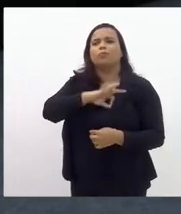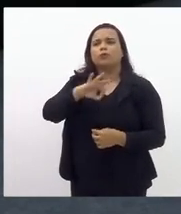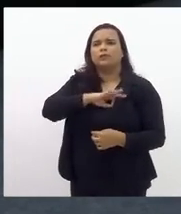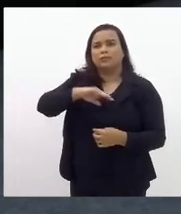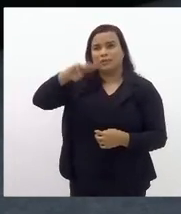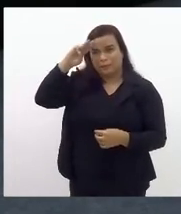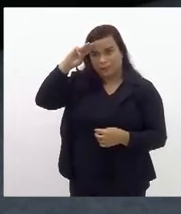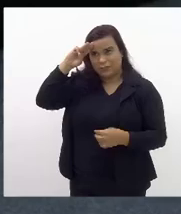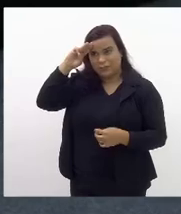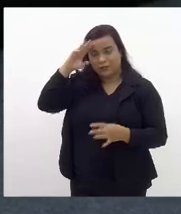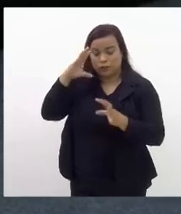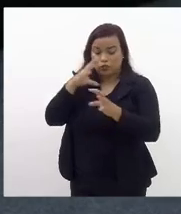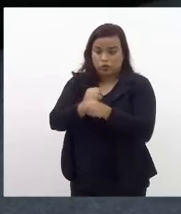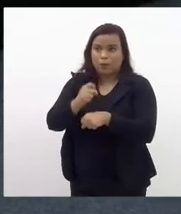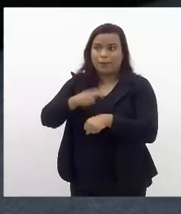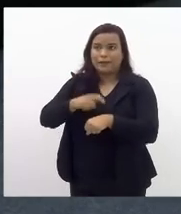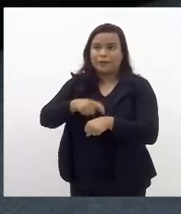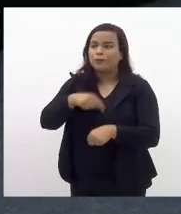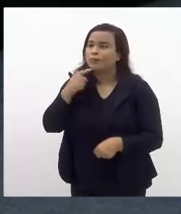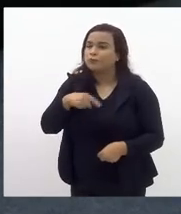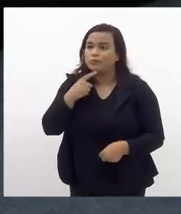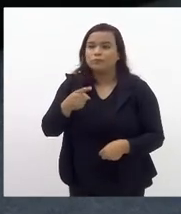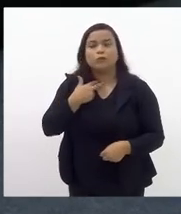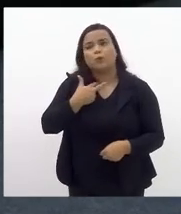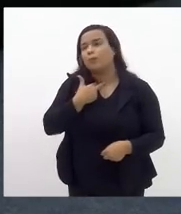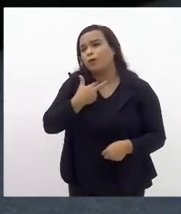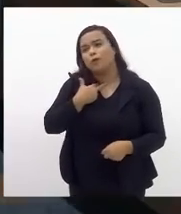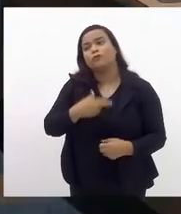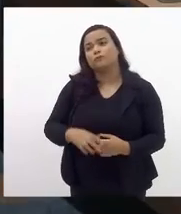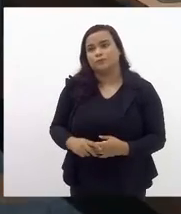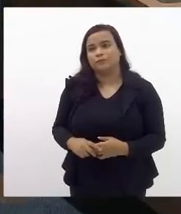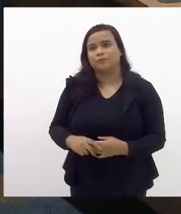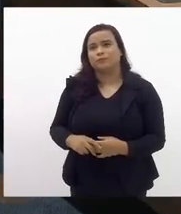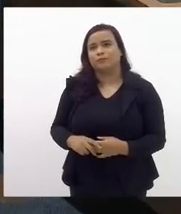como tempo para ele ir para a rua. E, deputado Luiz Paulo,